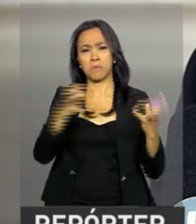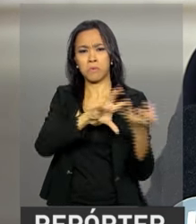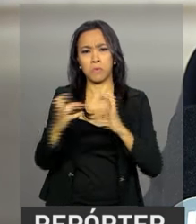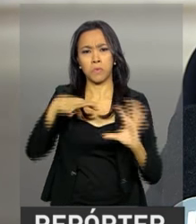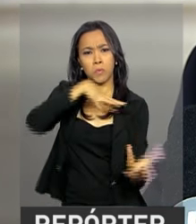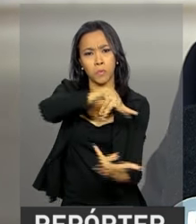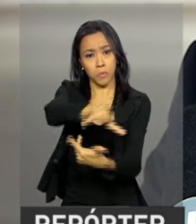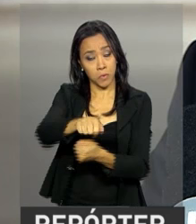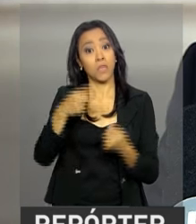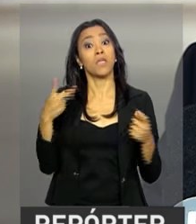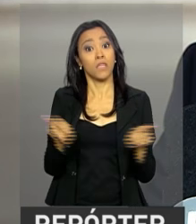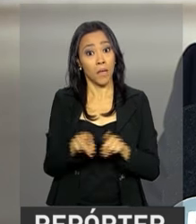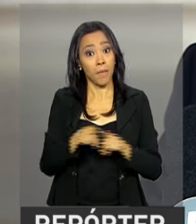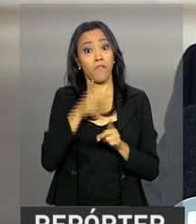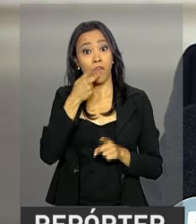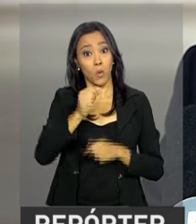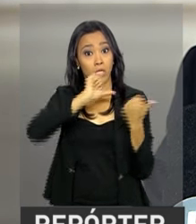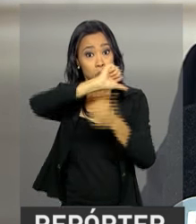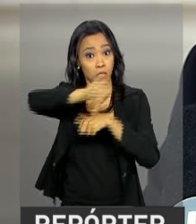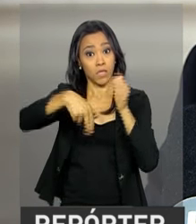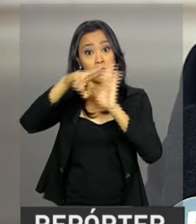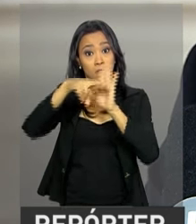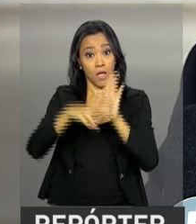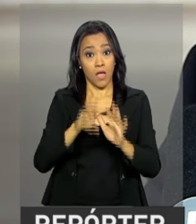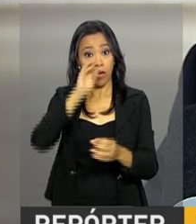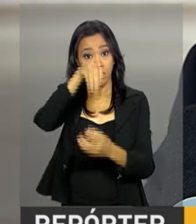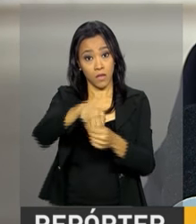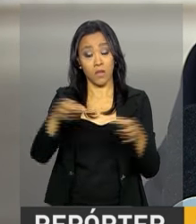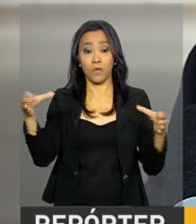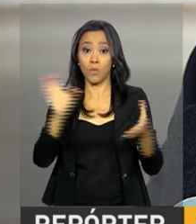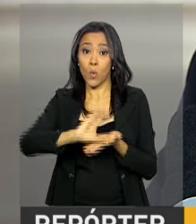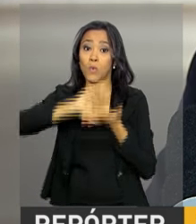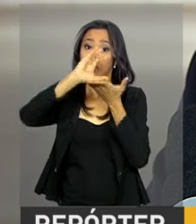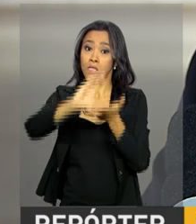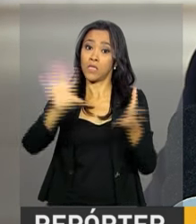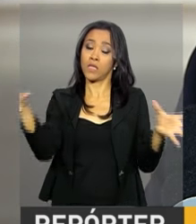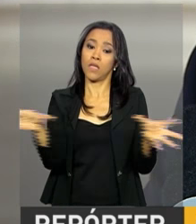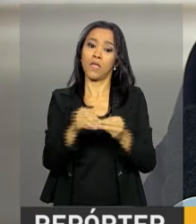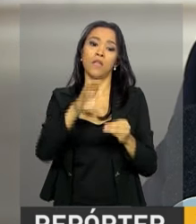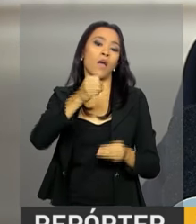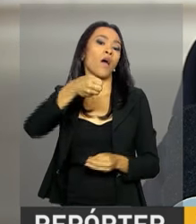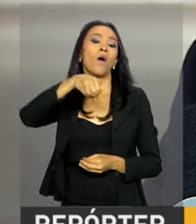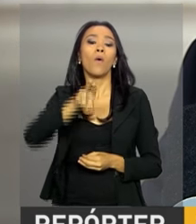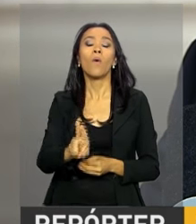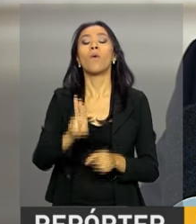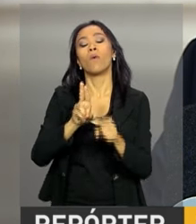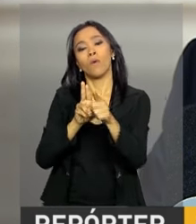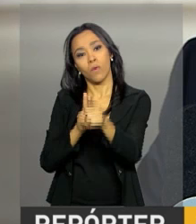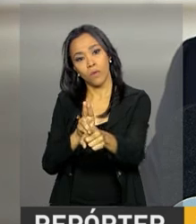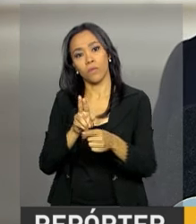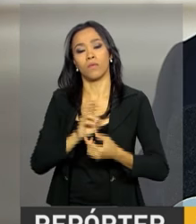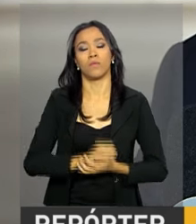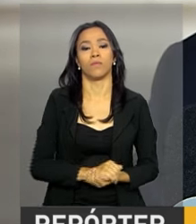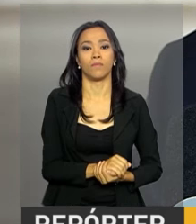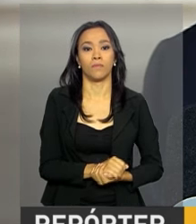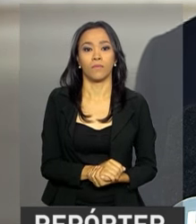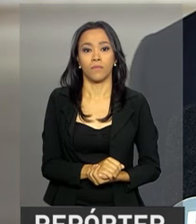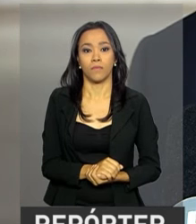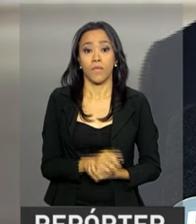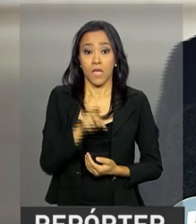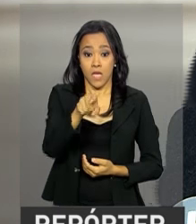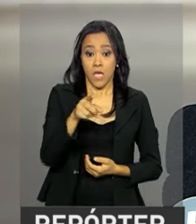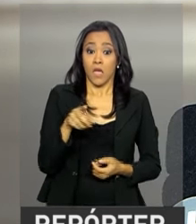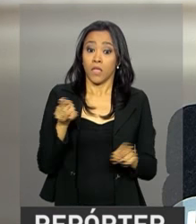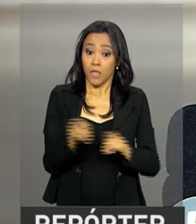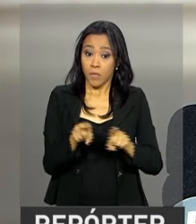do Conselho de Segurança da ONU. Não haverá uma reforma das Nações Unidas completa enquanto o Conselho de Segurança ele próprio não se reformar. É